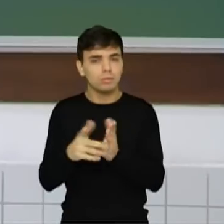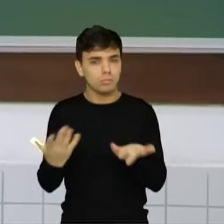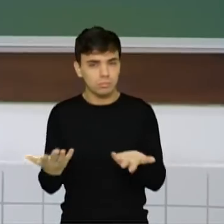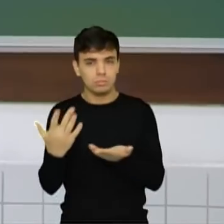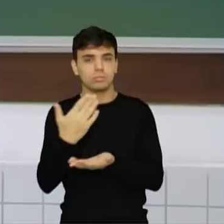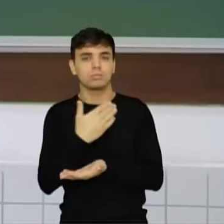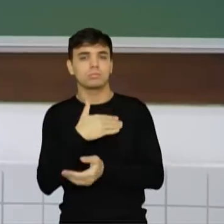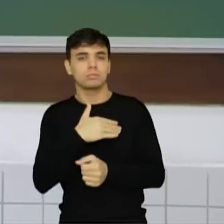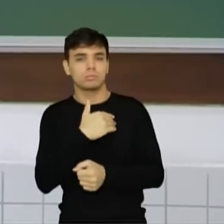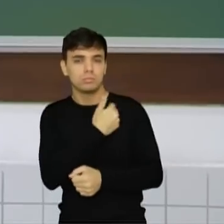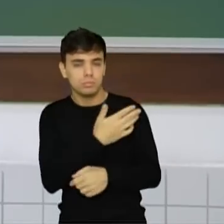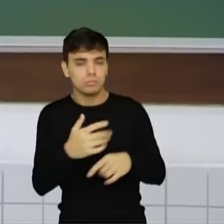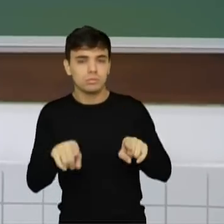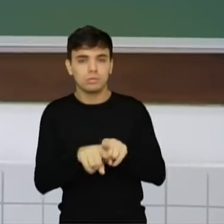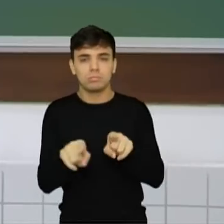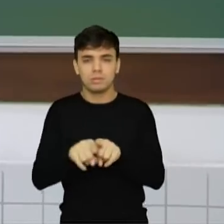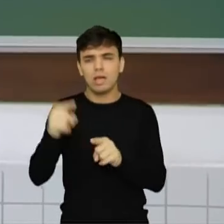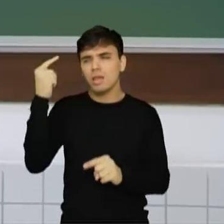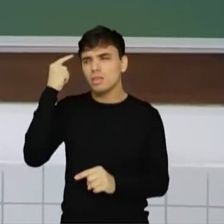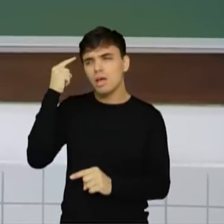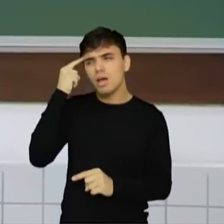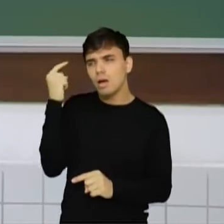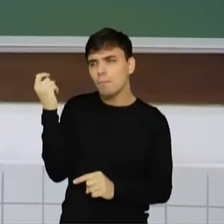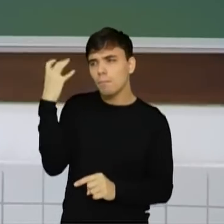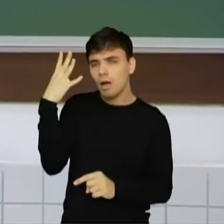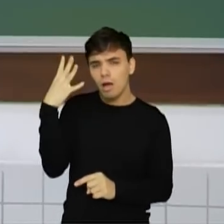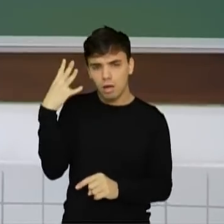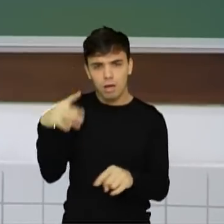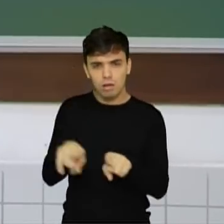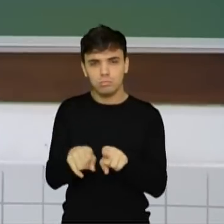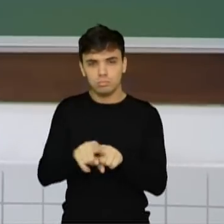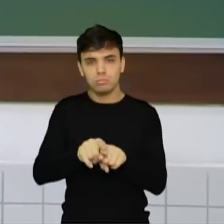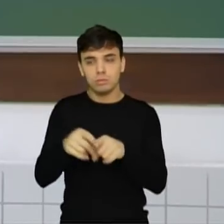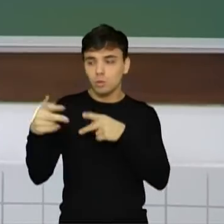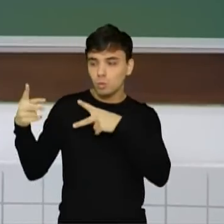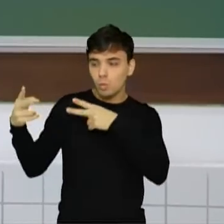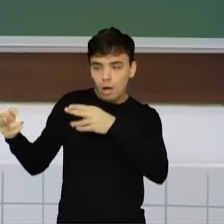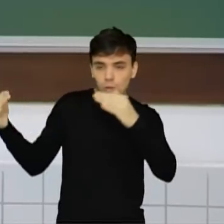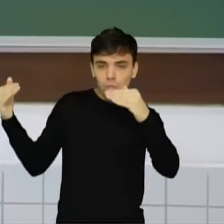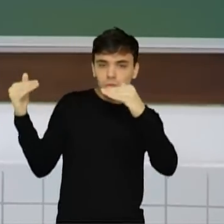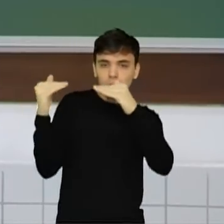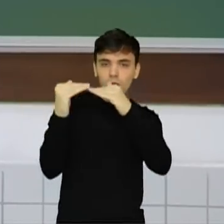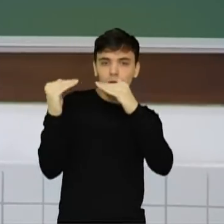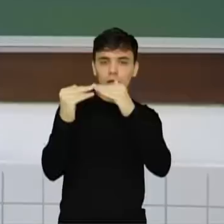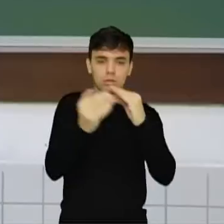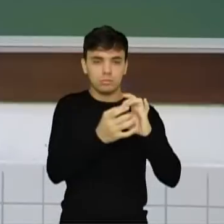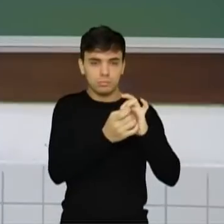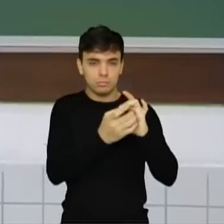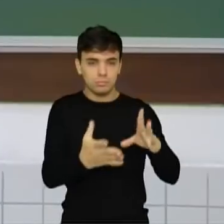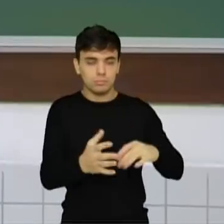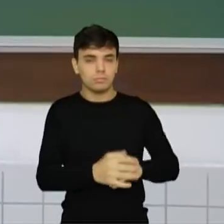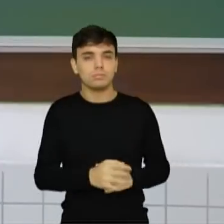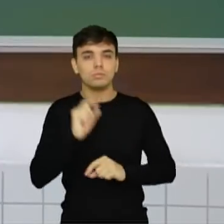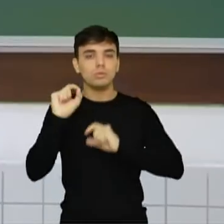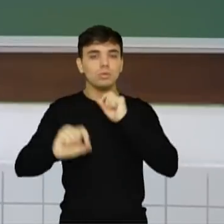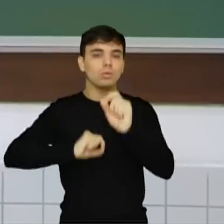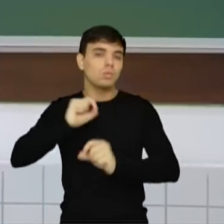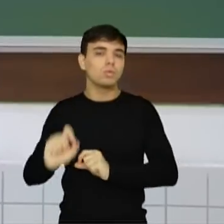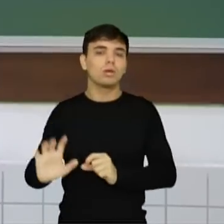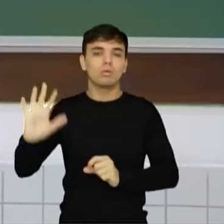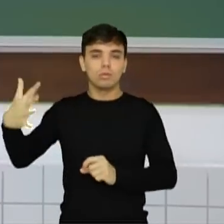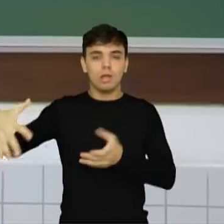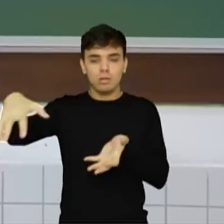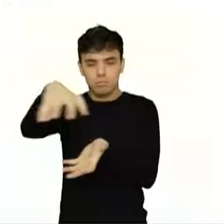ilustradas, ideias iluministas de igualdade e liberdade que eles estão pedindo aqui. O que vai acontecer com essa